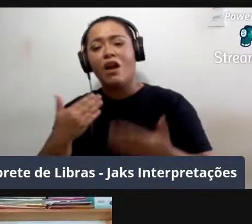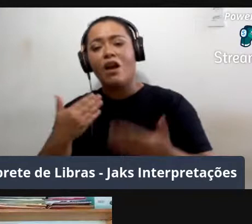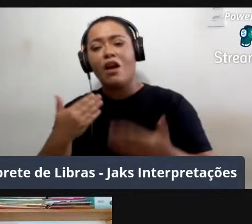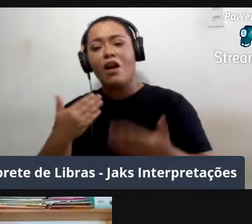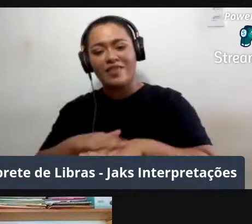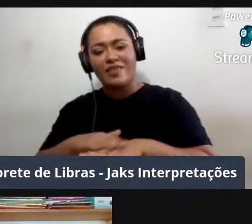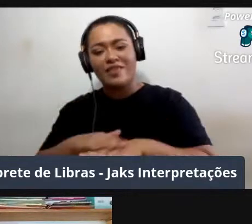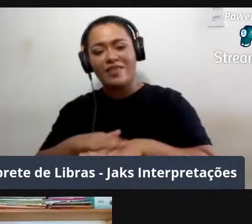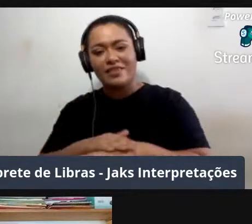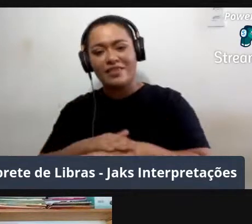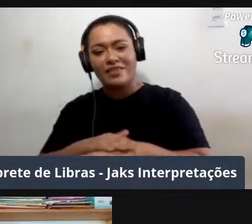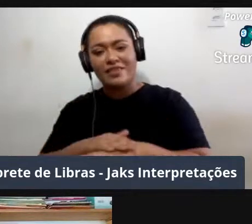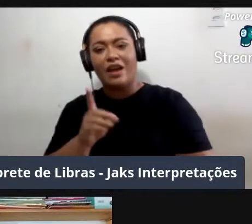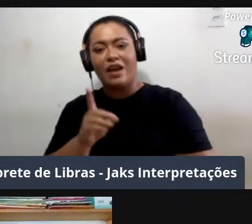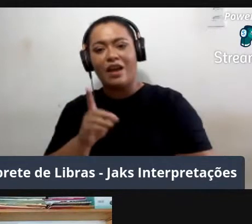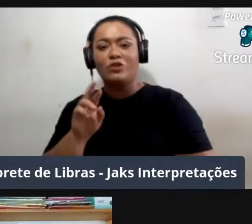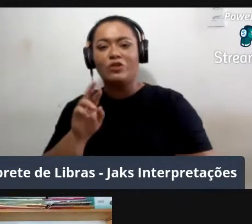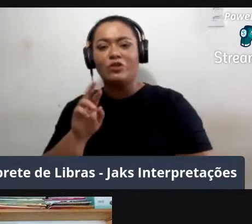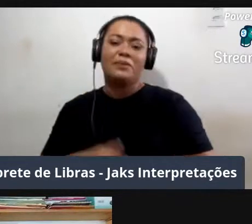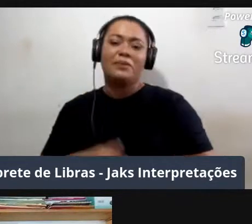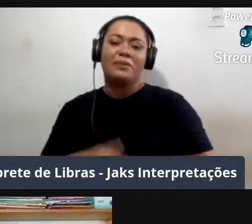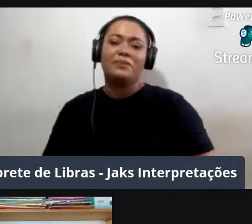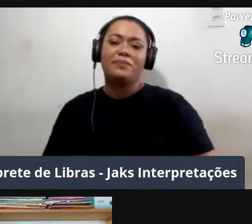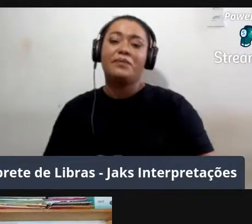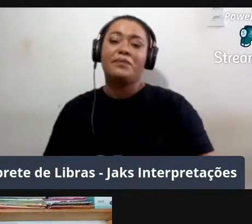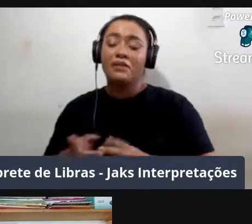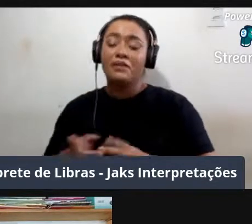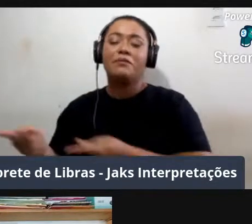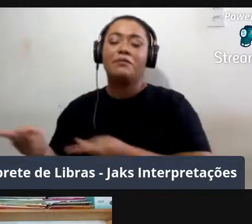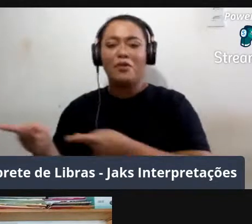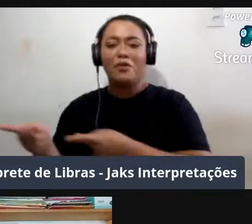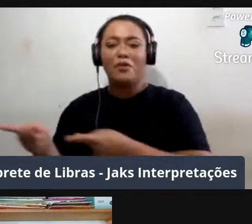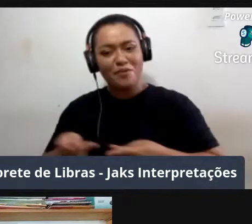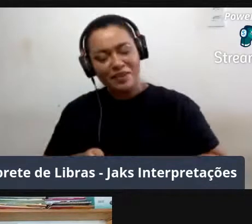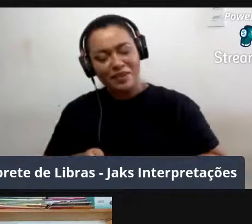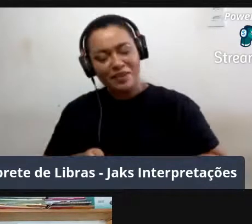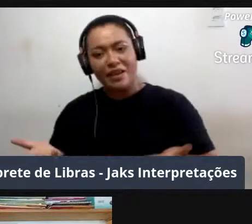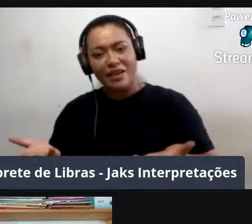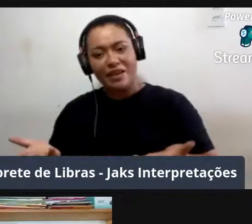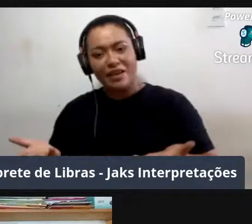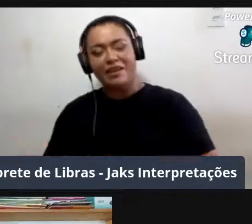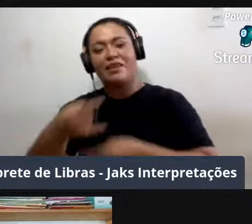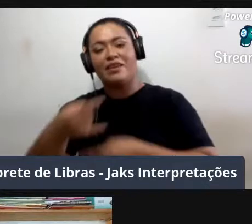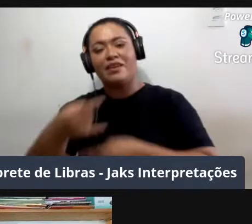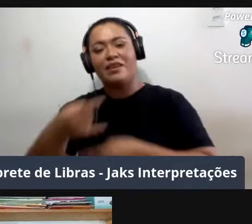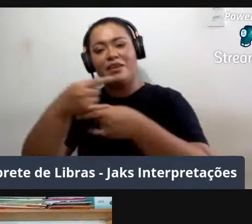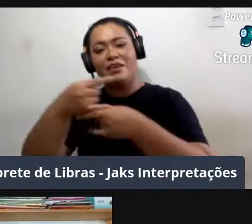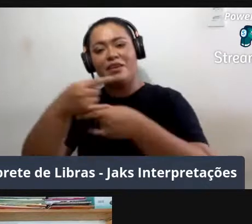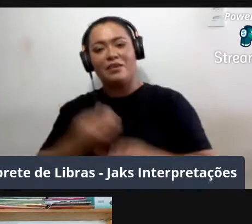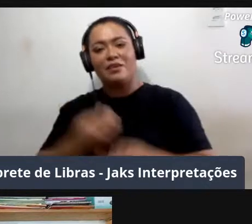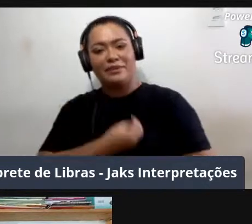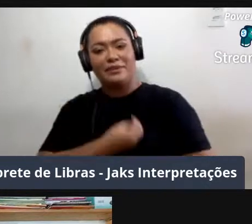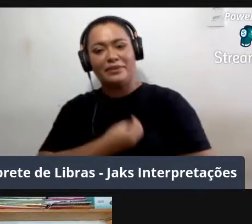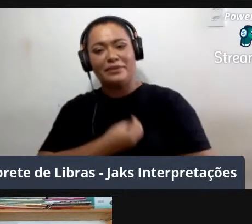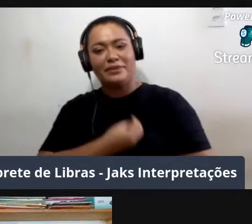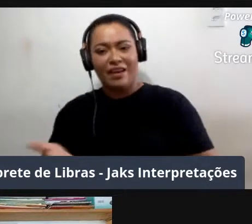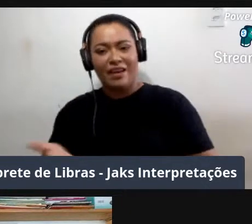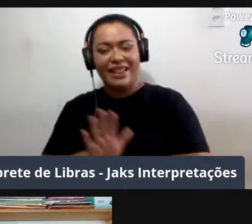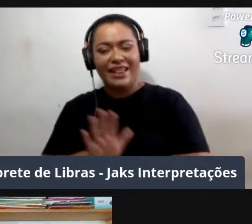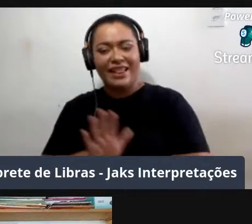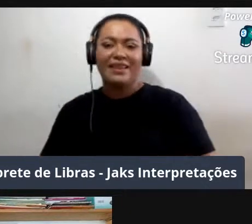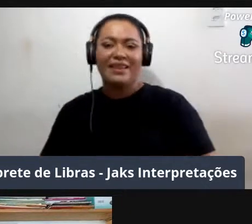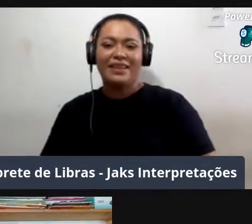com a gente aqui nessa tarde, costurando esse projeto, onde ela está